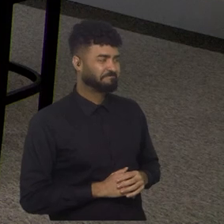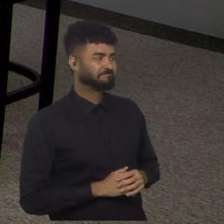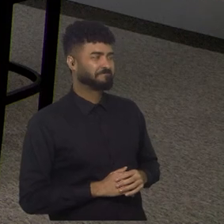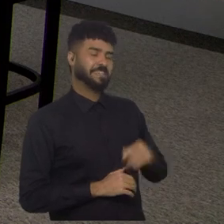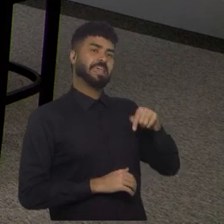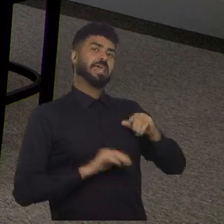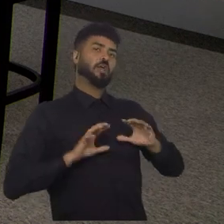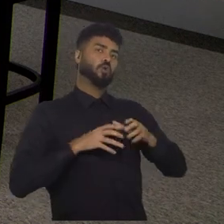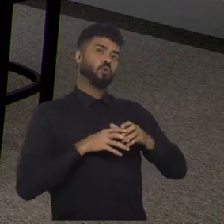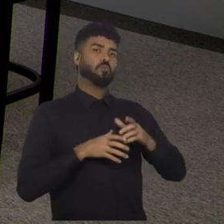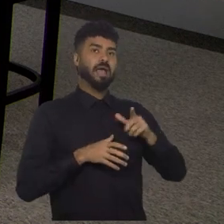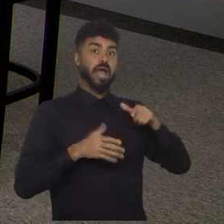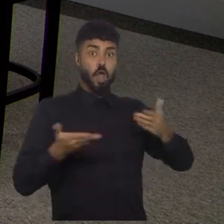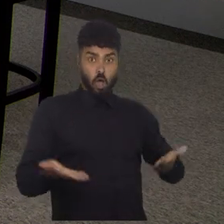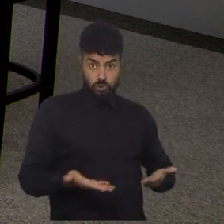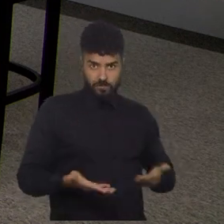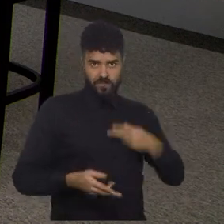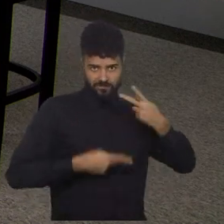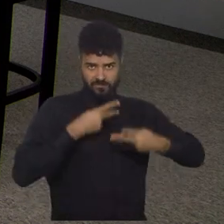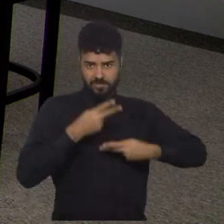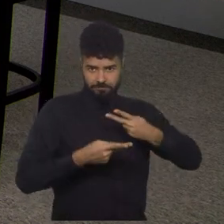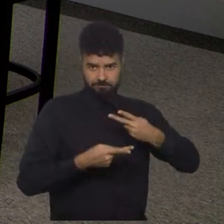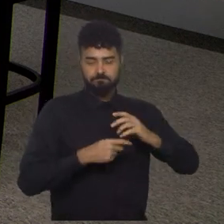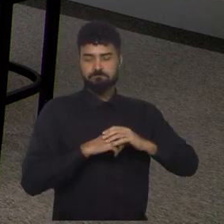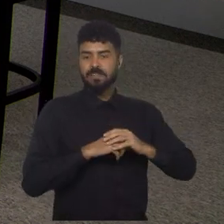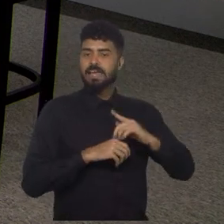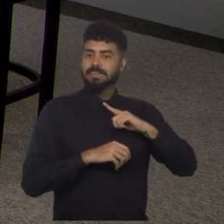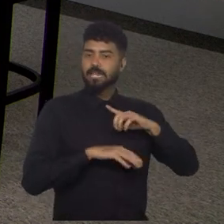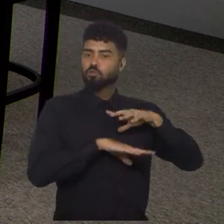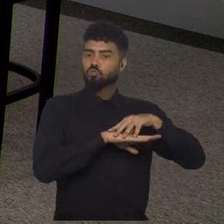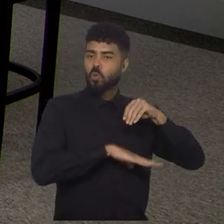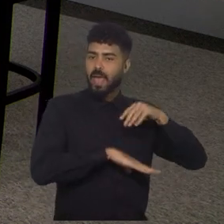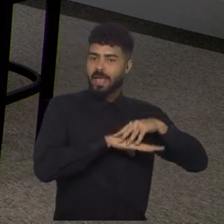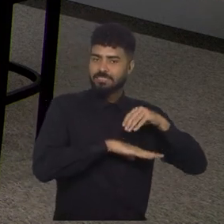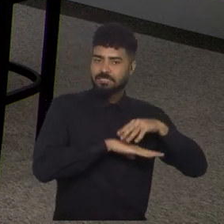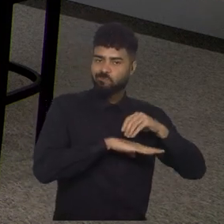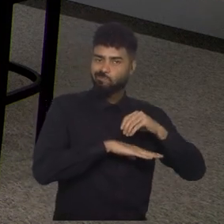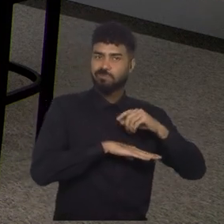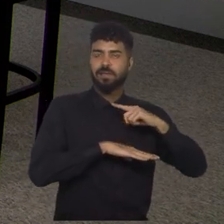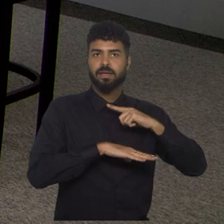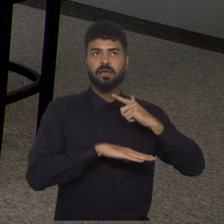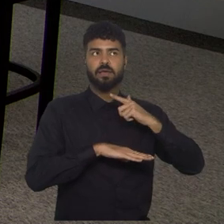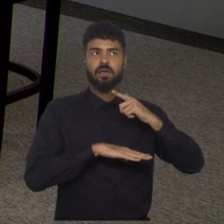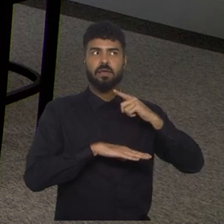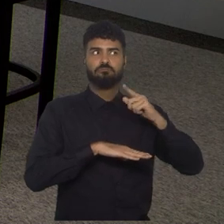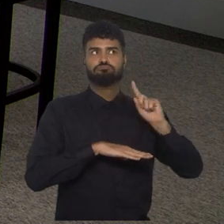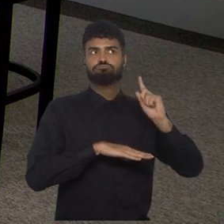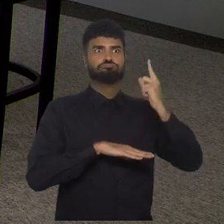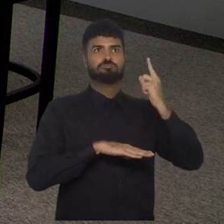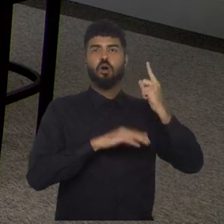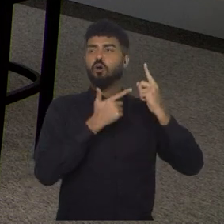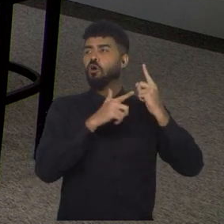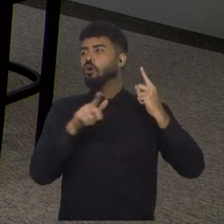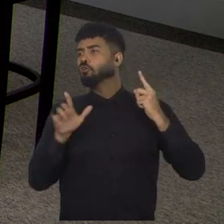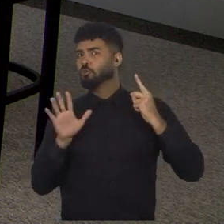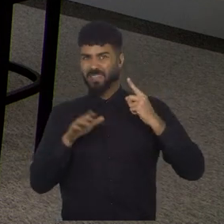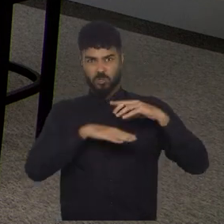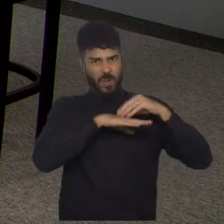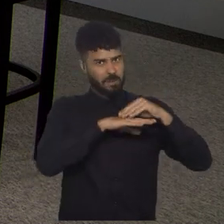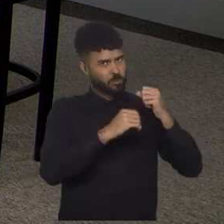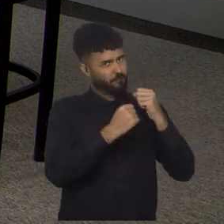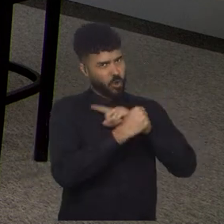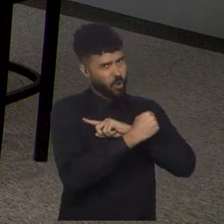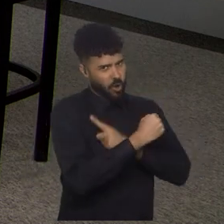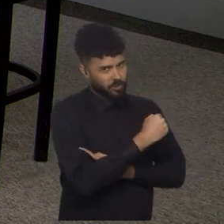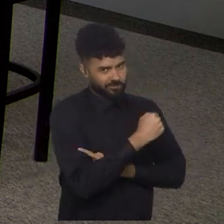esse grupo, especialmente, a gente tem Suécia e os outros praticamente, né? A Suécia que é uma potência e